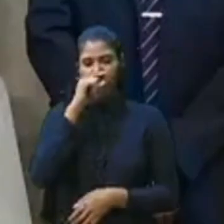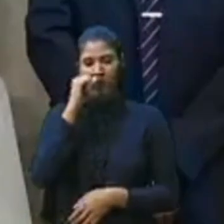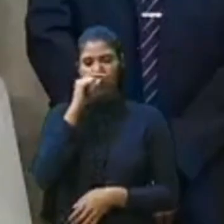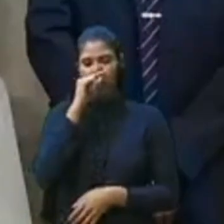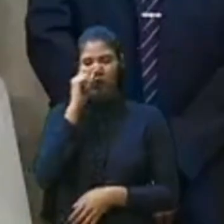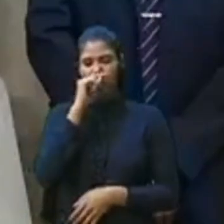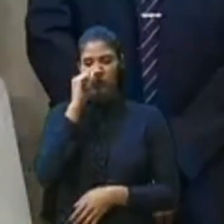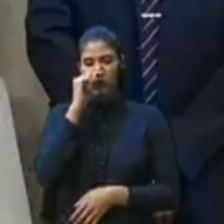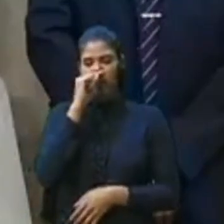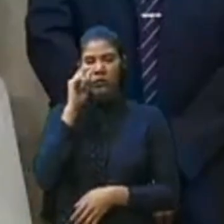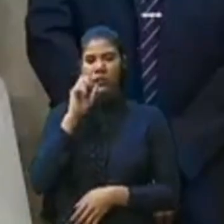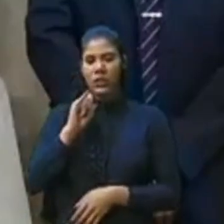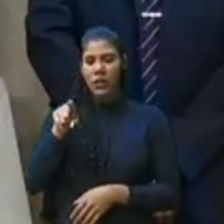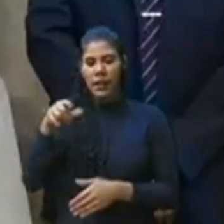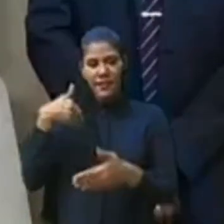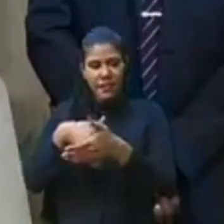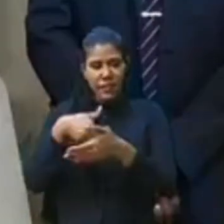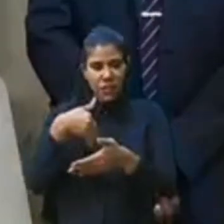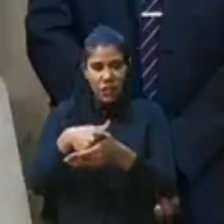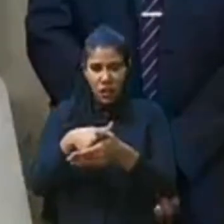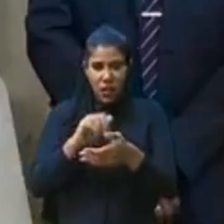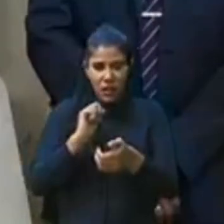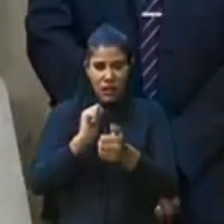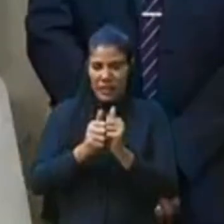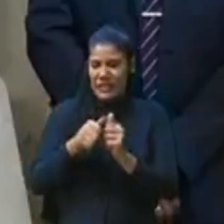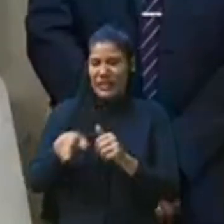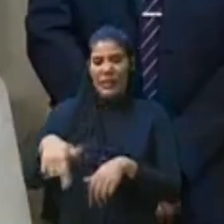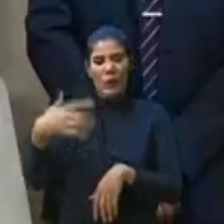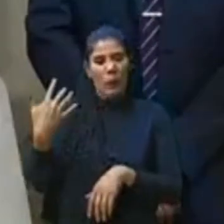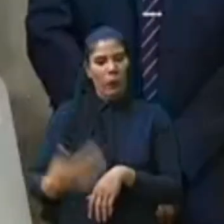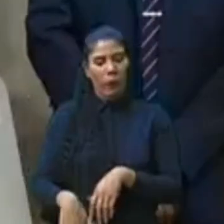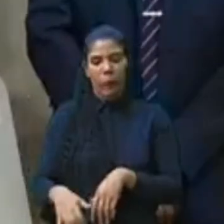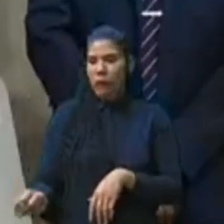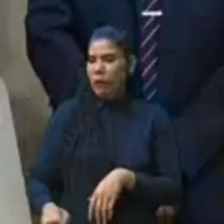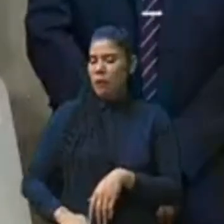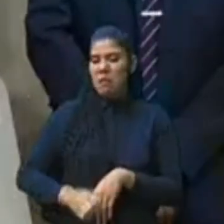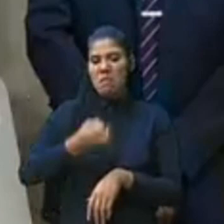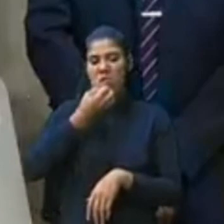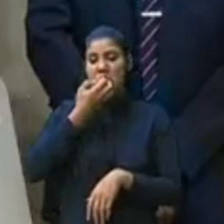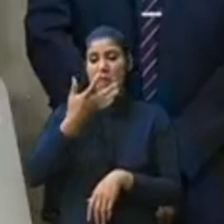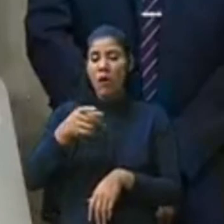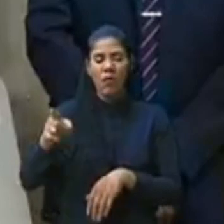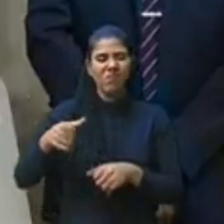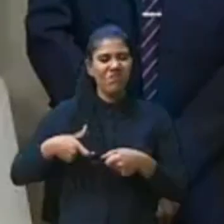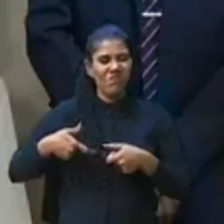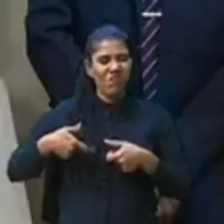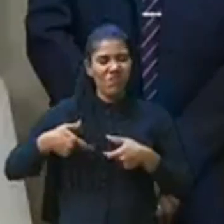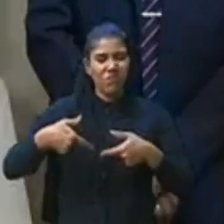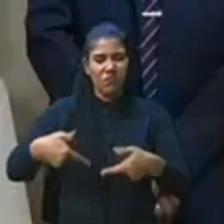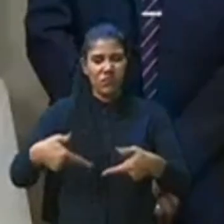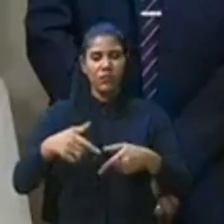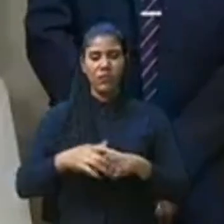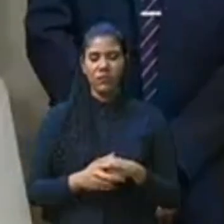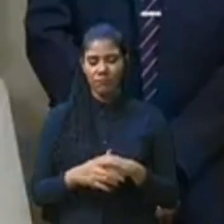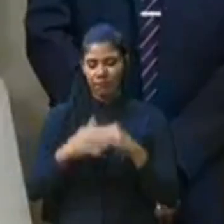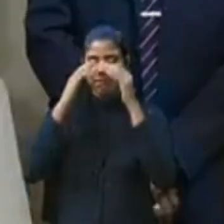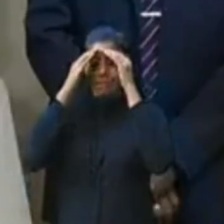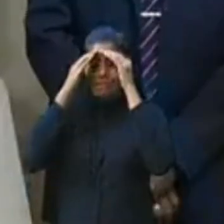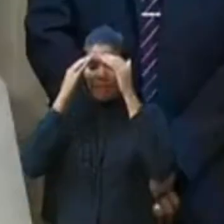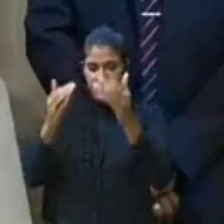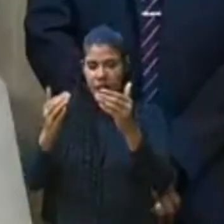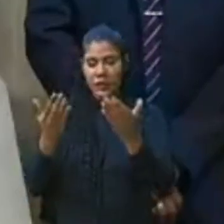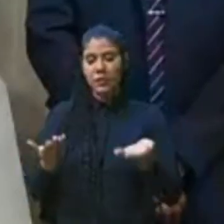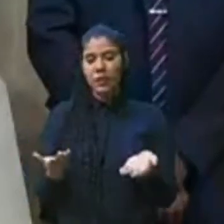aquele centroavante trombador. Um cara realmente que só merece, pela sua garra, só merece de minha parte o respeito e